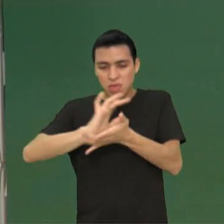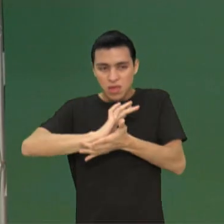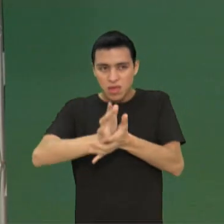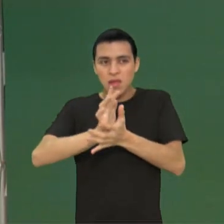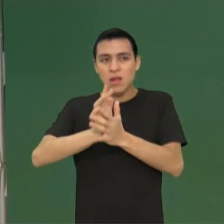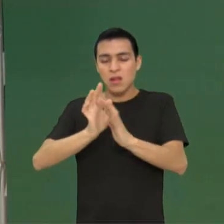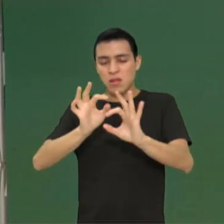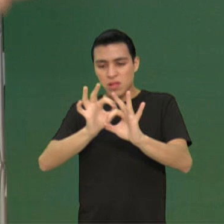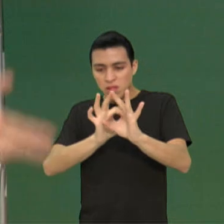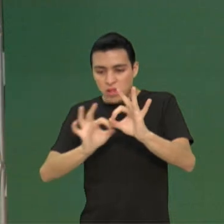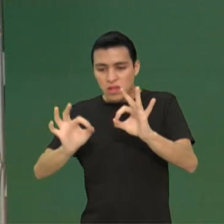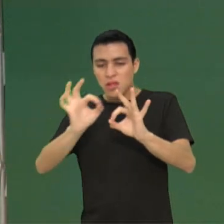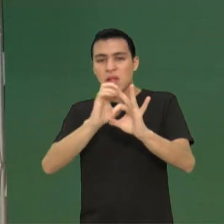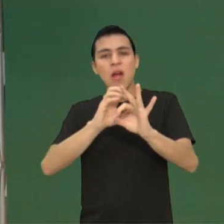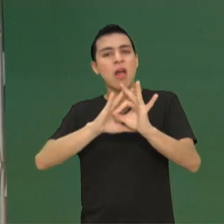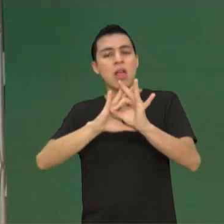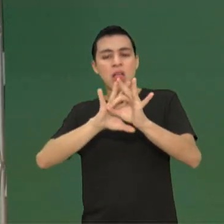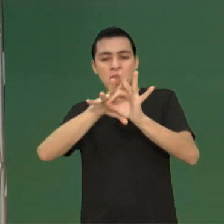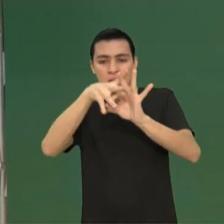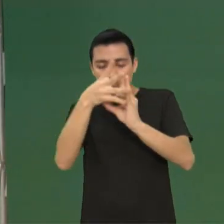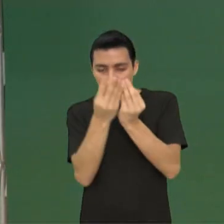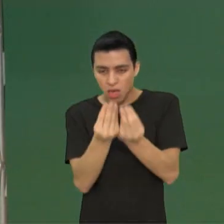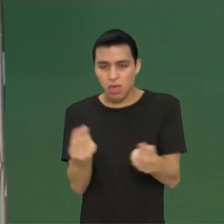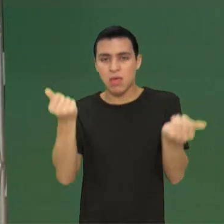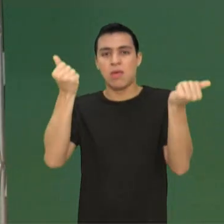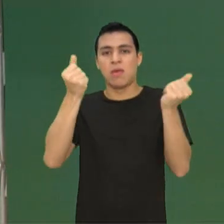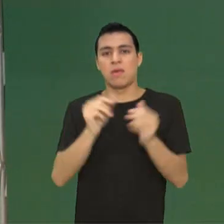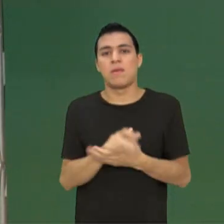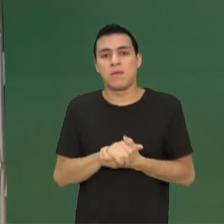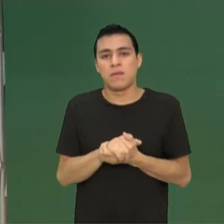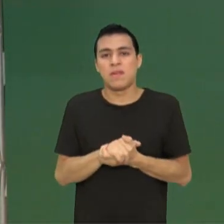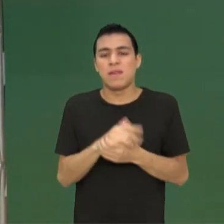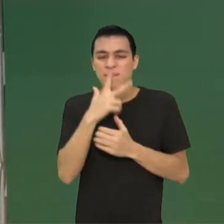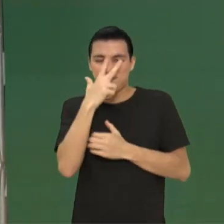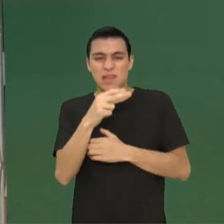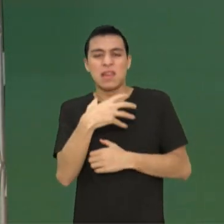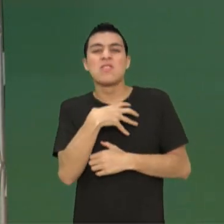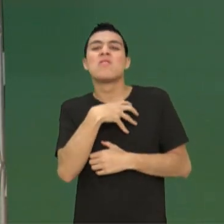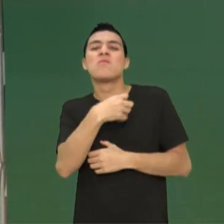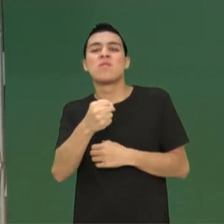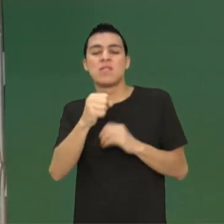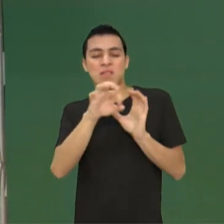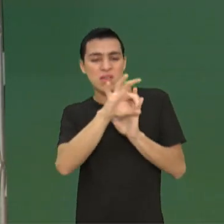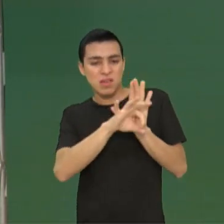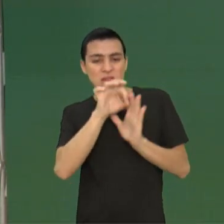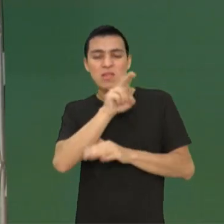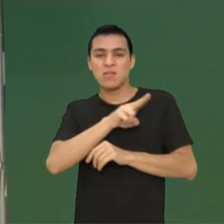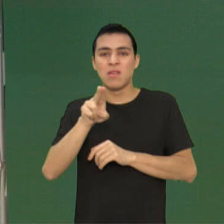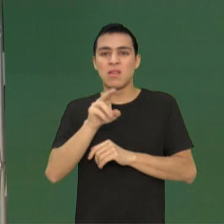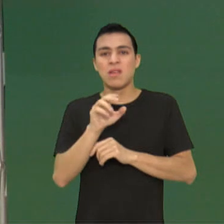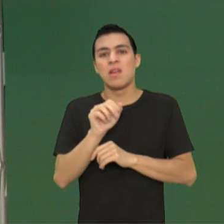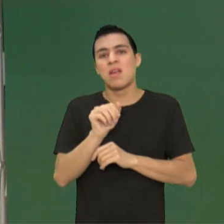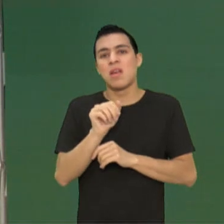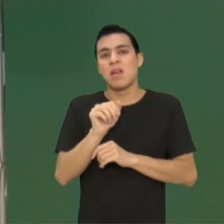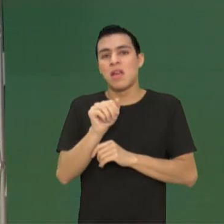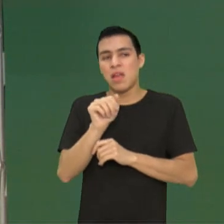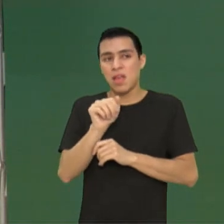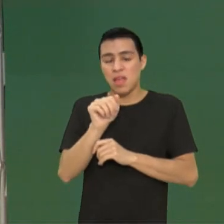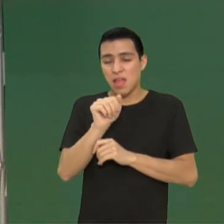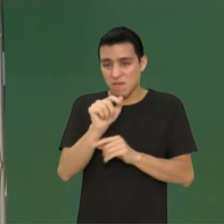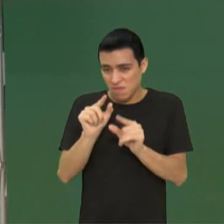destruindo o núcleo e a própria célula se desmonta inteira. Suicídio celular, que damos o nome de